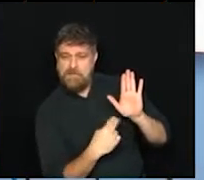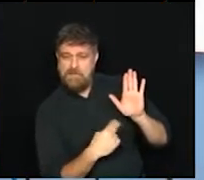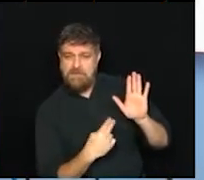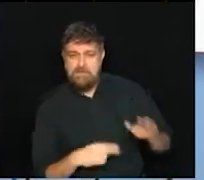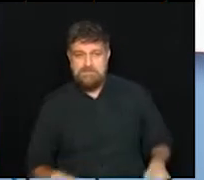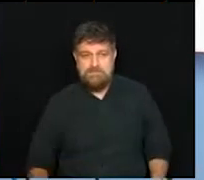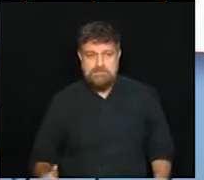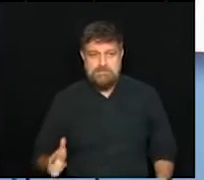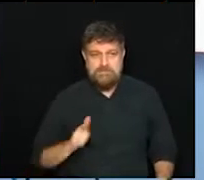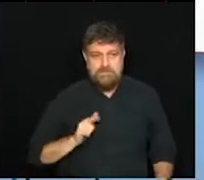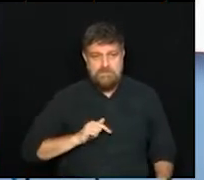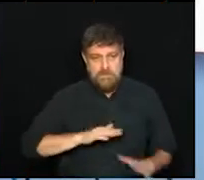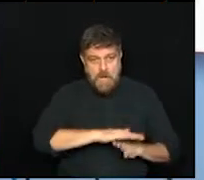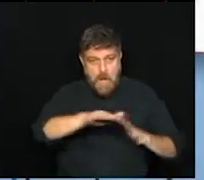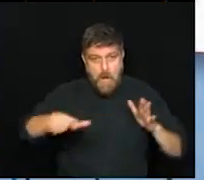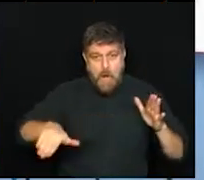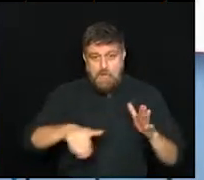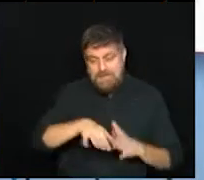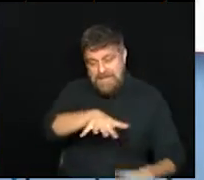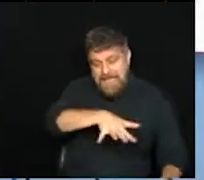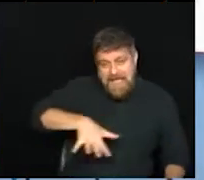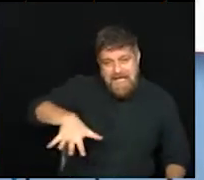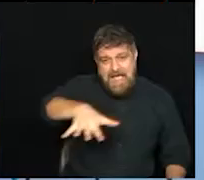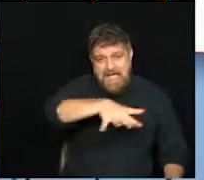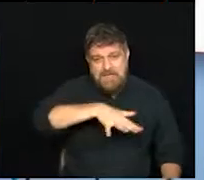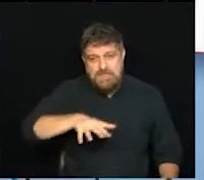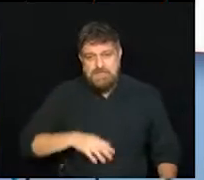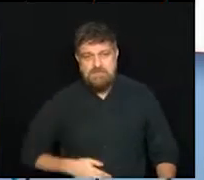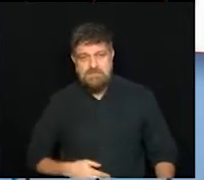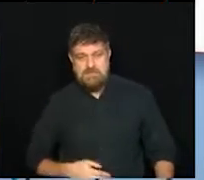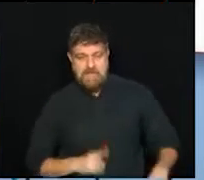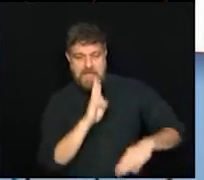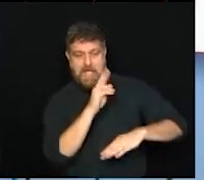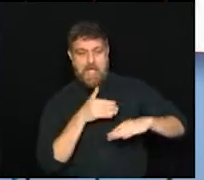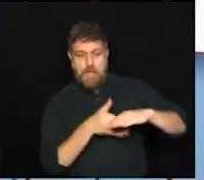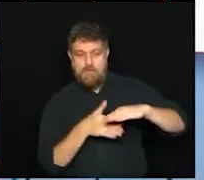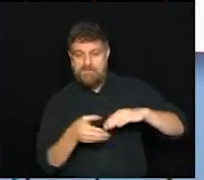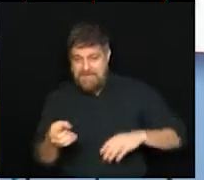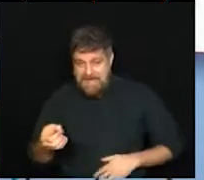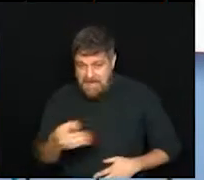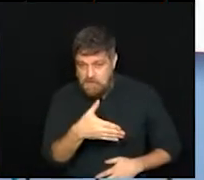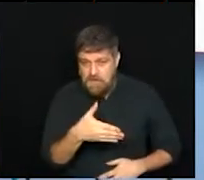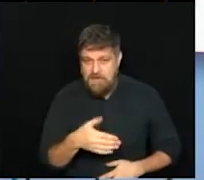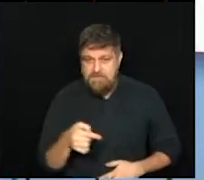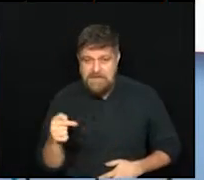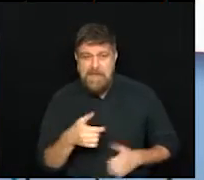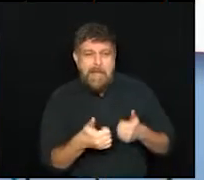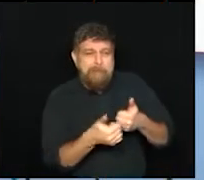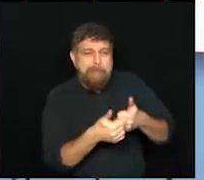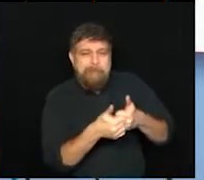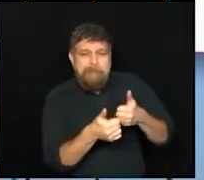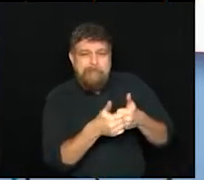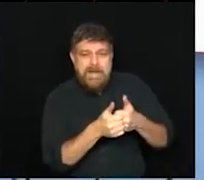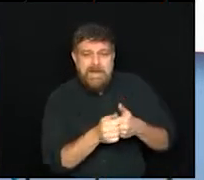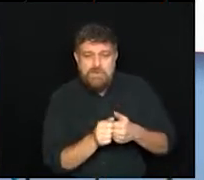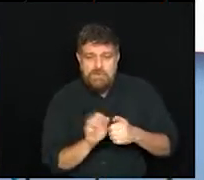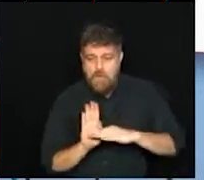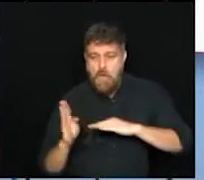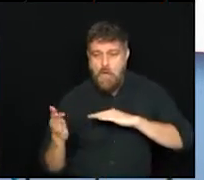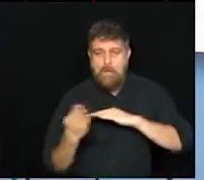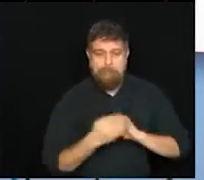então envolvendo toda ali a região da nova rodoviária, ali também perto da Vila